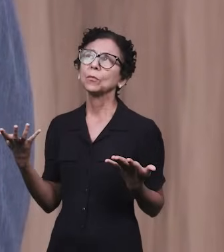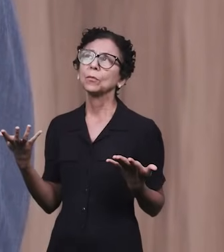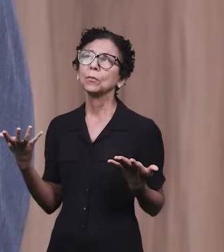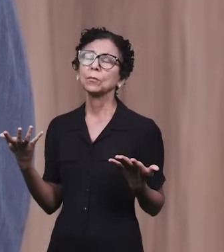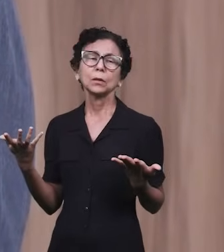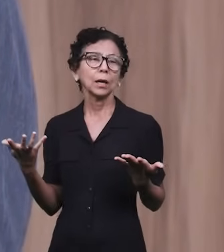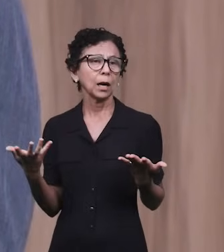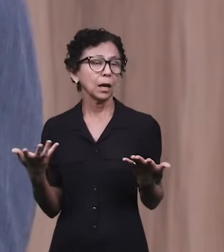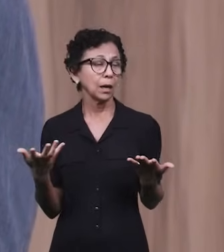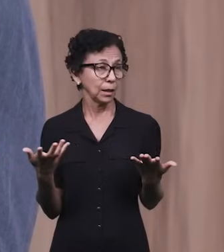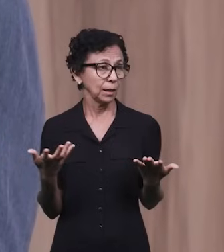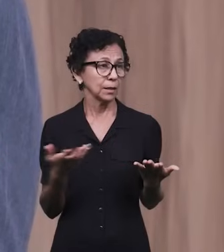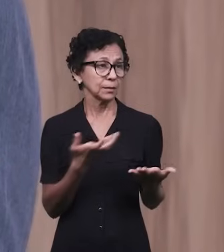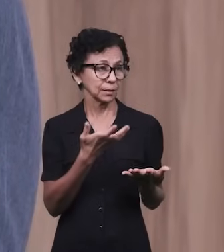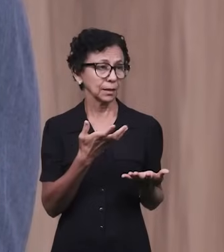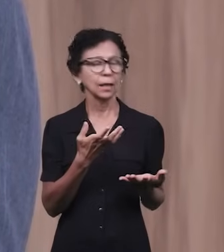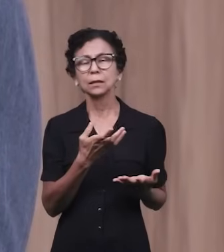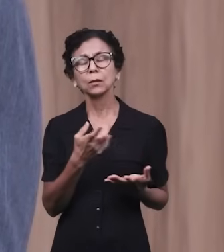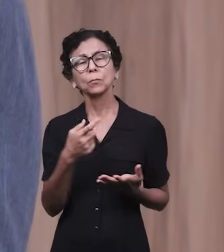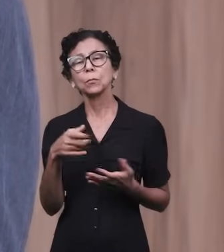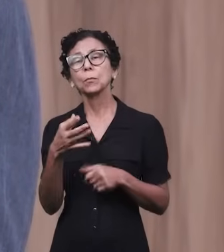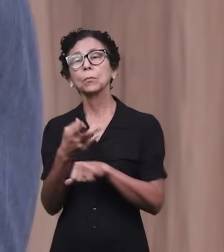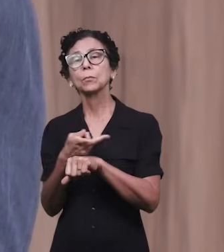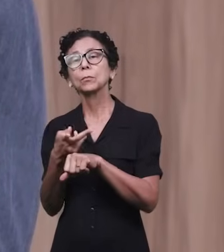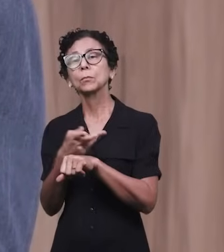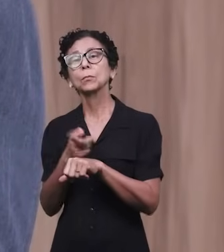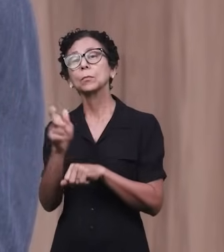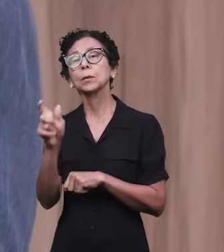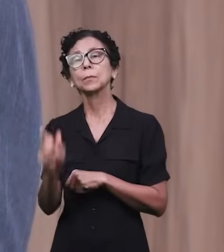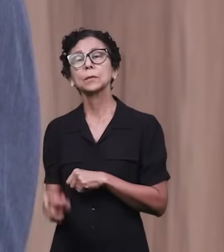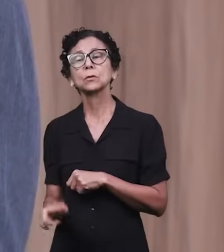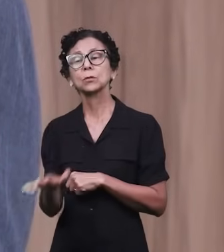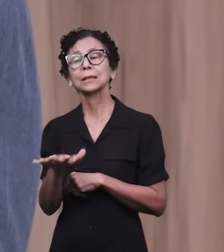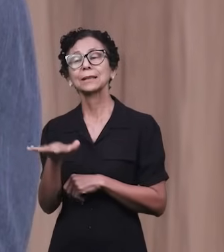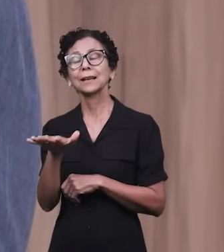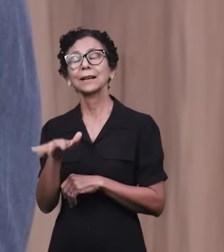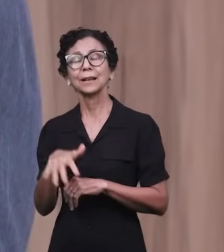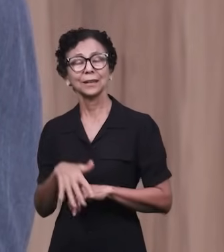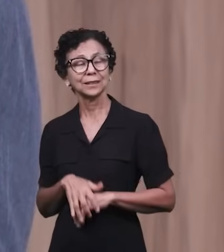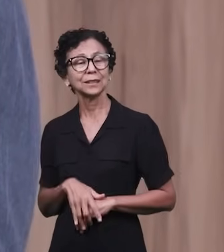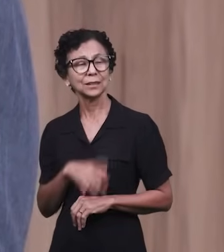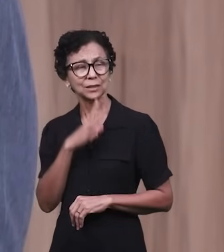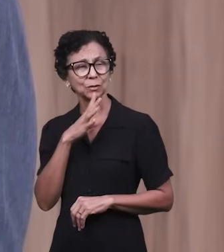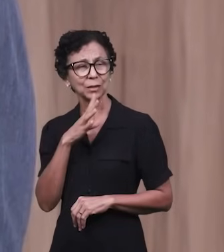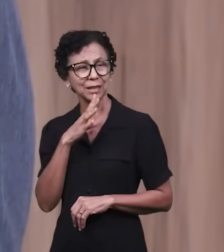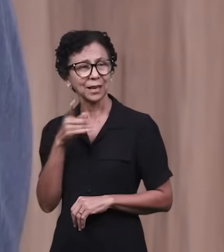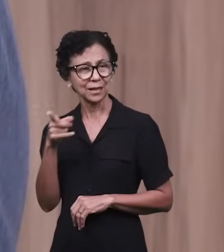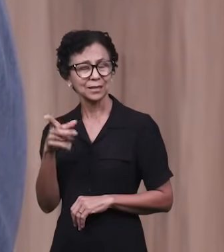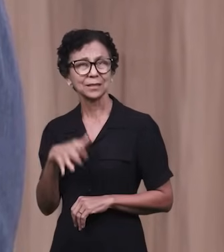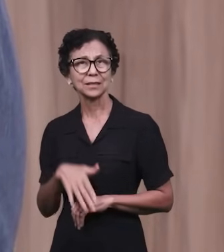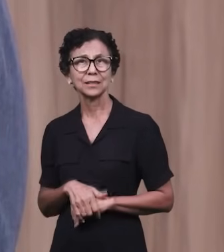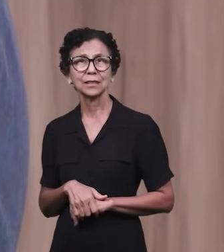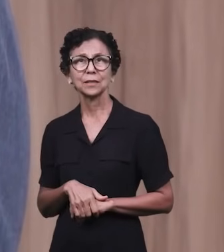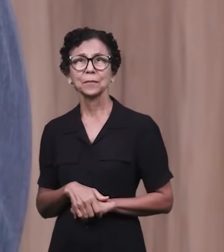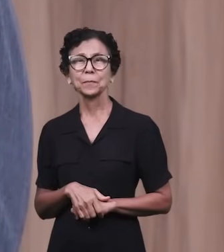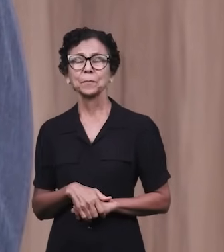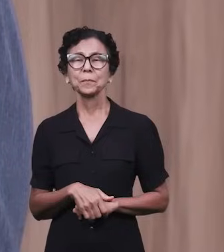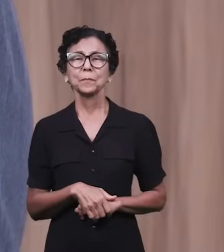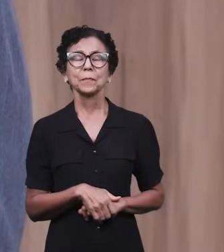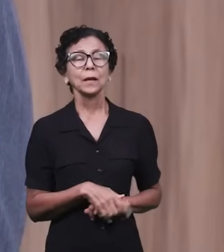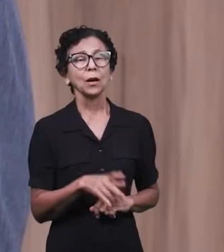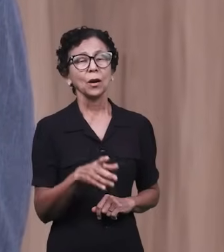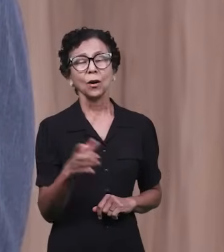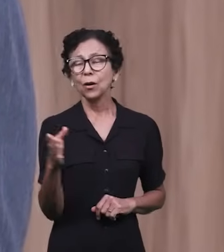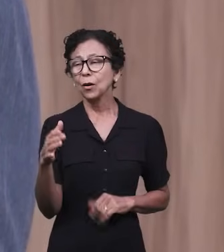alguém. Vou procurar algum profissional, algum conhecido, ligar mesmo. Olha, eu queria que em dado momento você conversasse com meu filho,